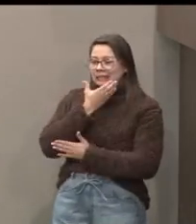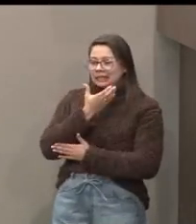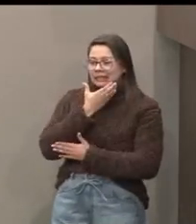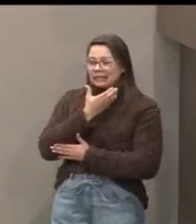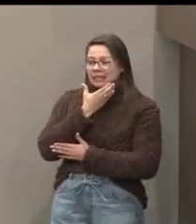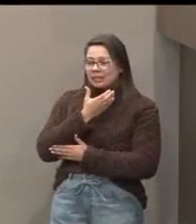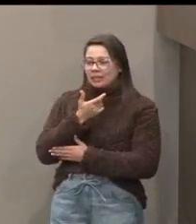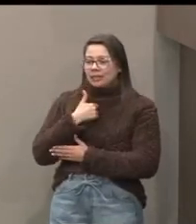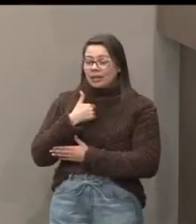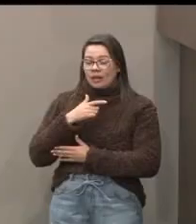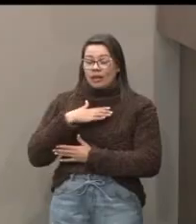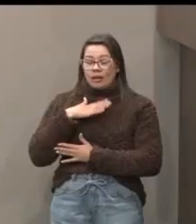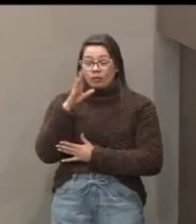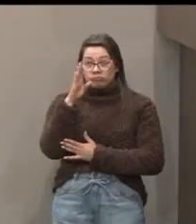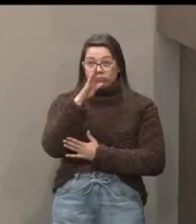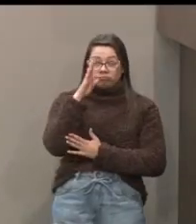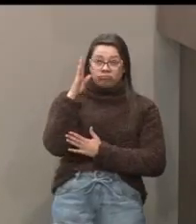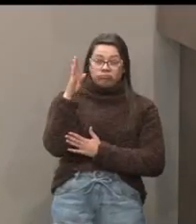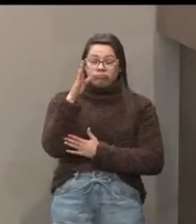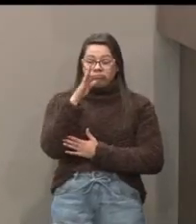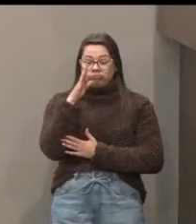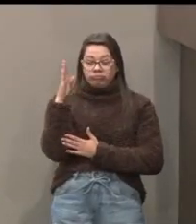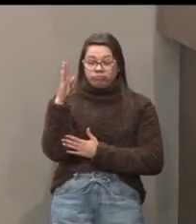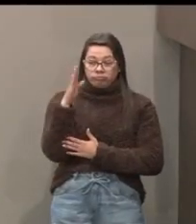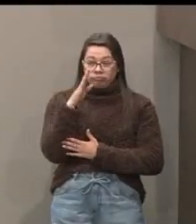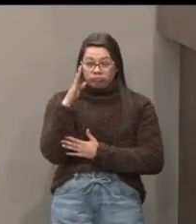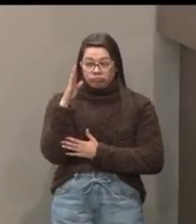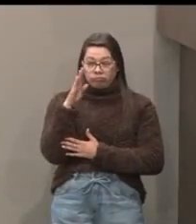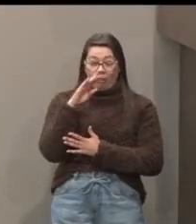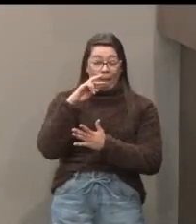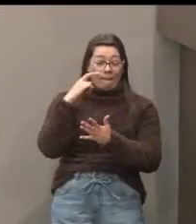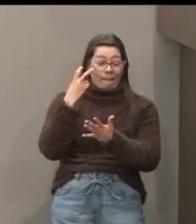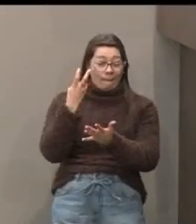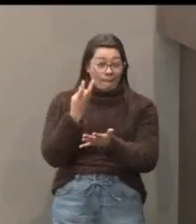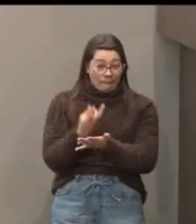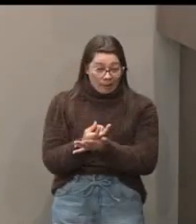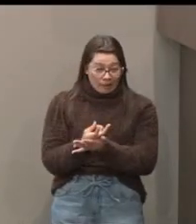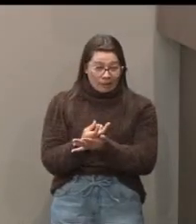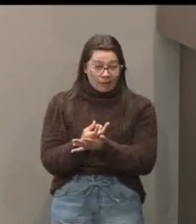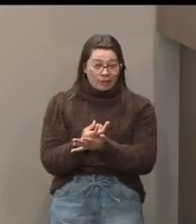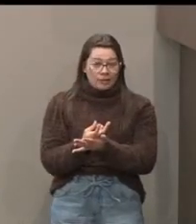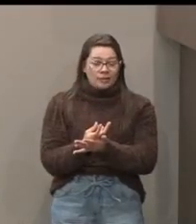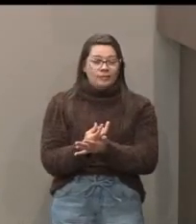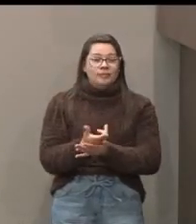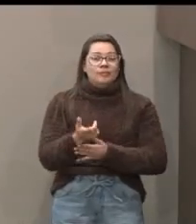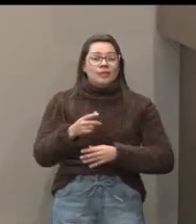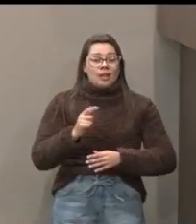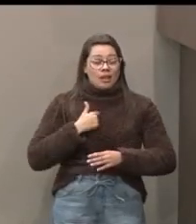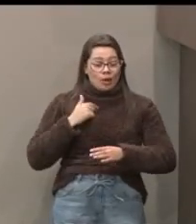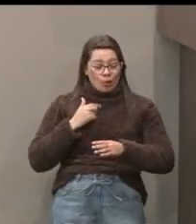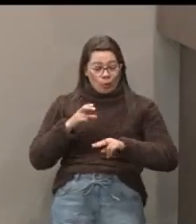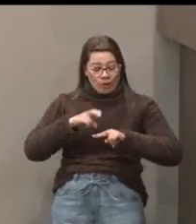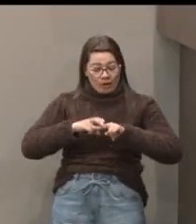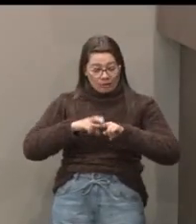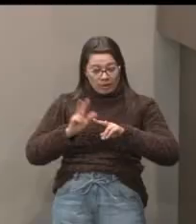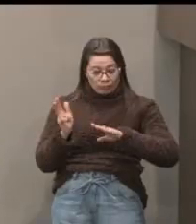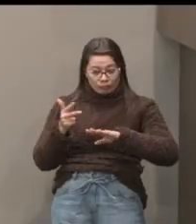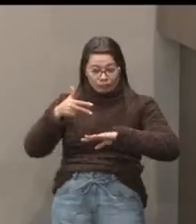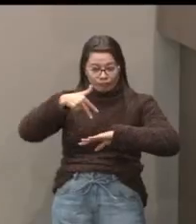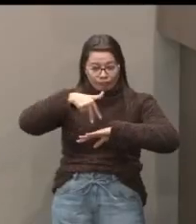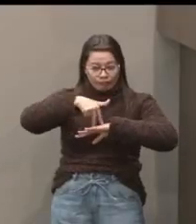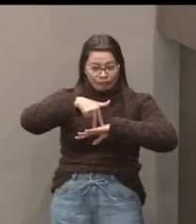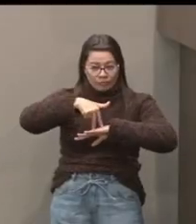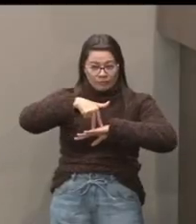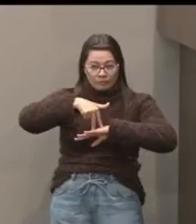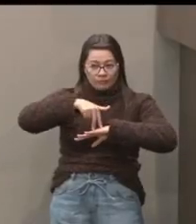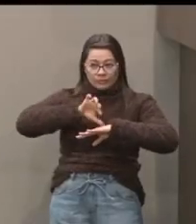tenho labirintite, eu fui virar e estava em cima de uma cadeira. E eu fui me virar